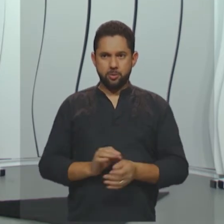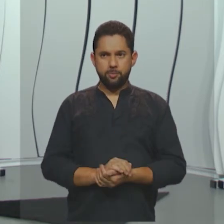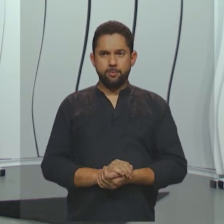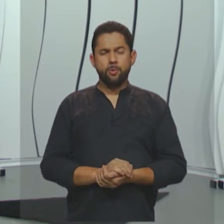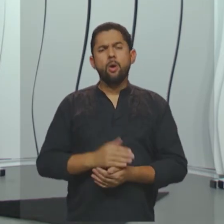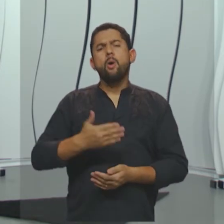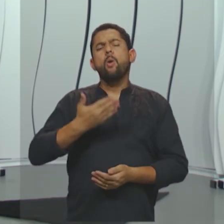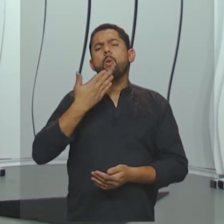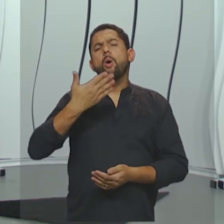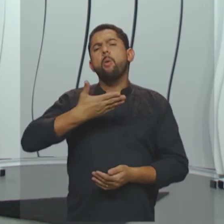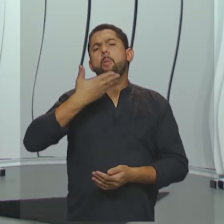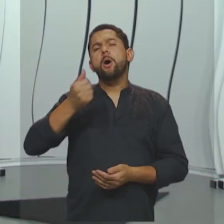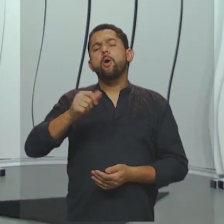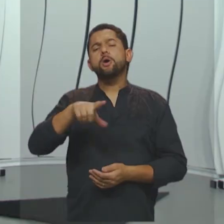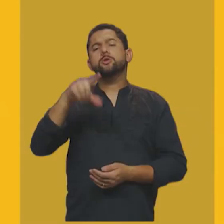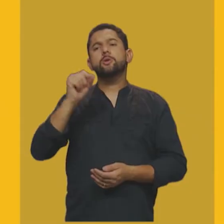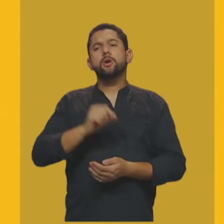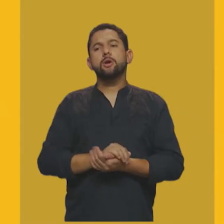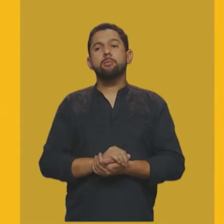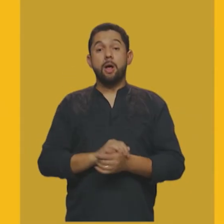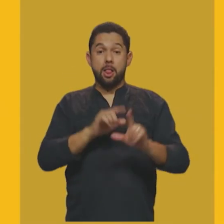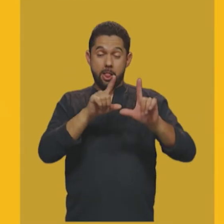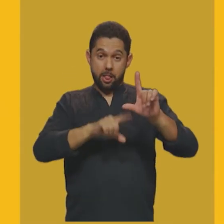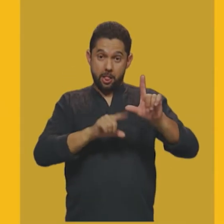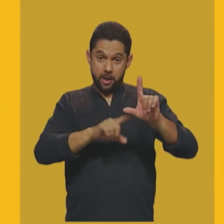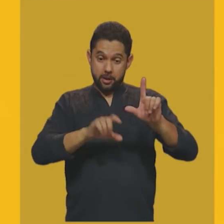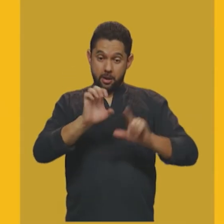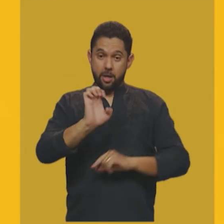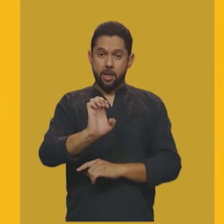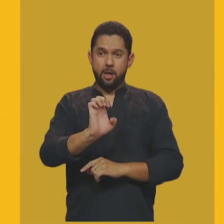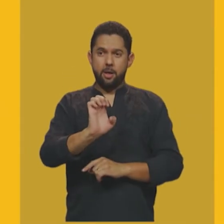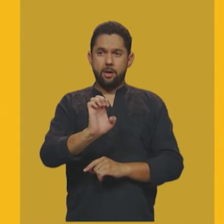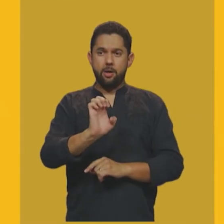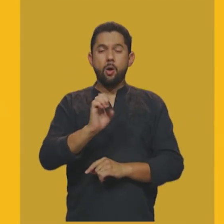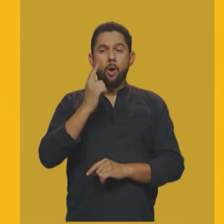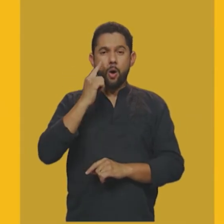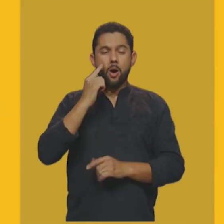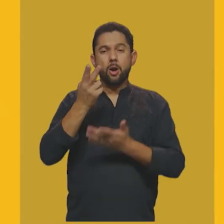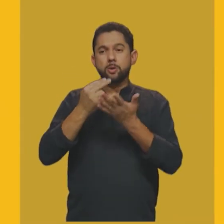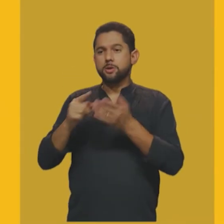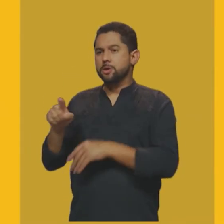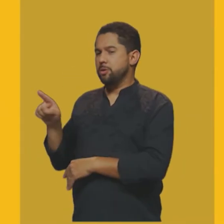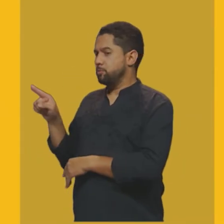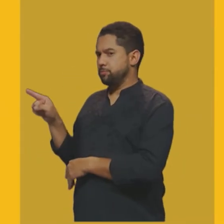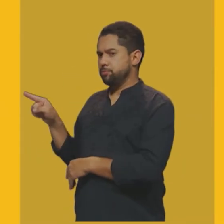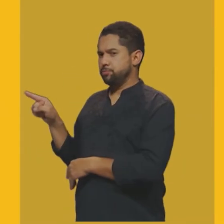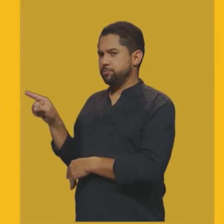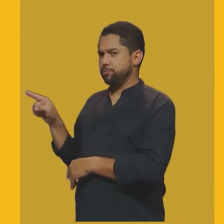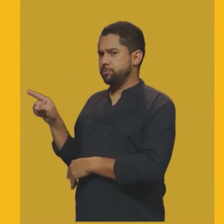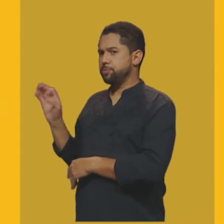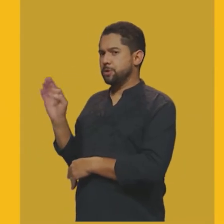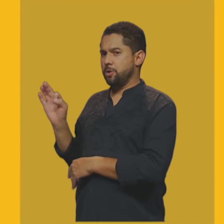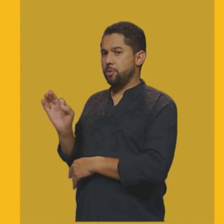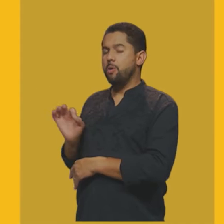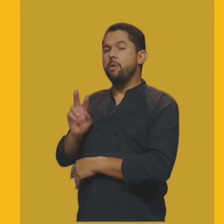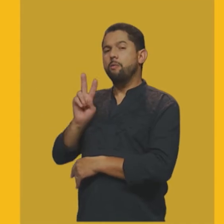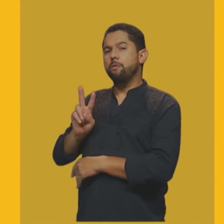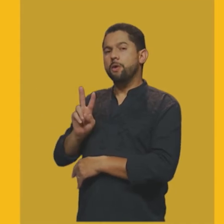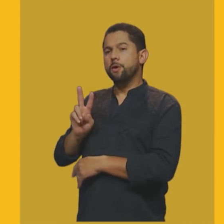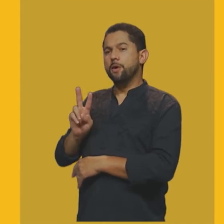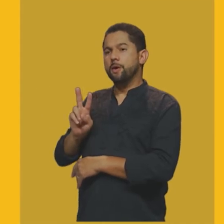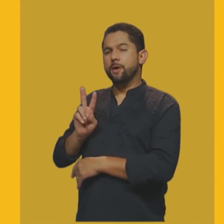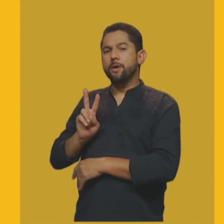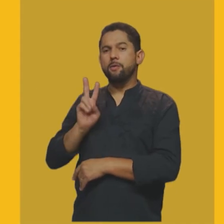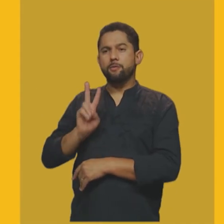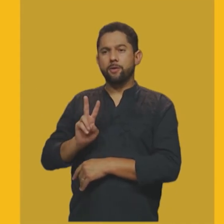melhor alternativa seria a letra E. Vejam bem, o voltímetro está em paralelo com a geladeira, tem um